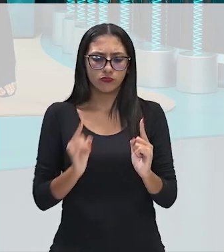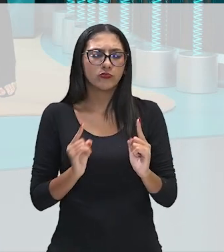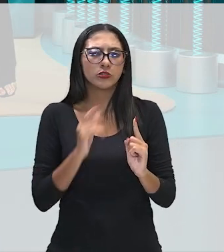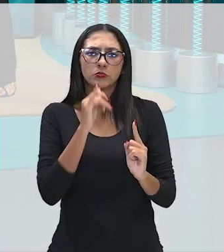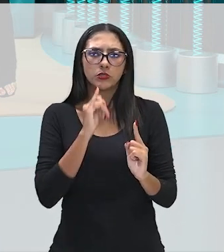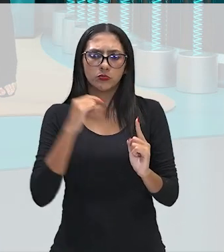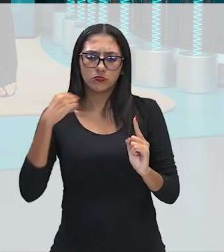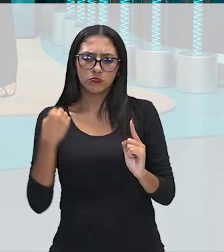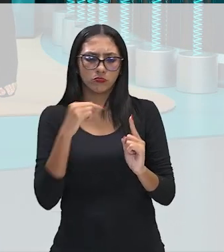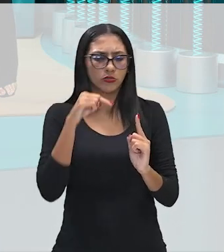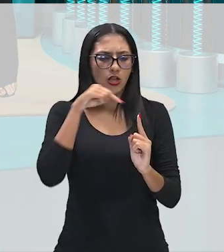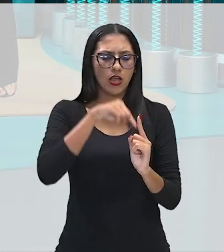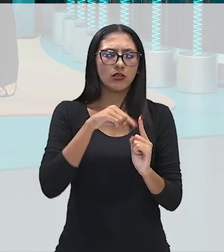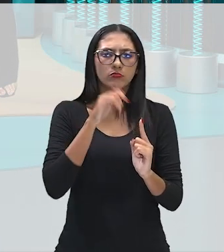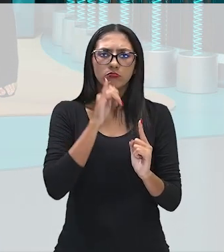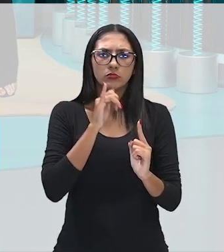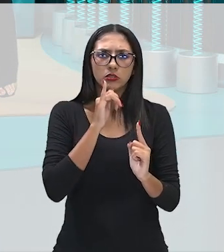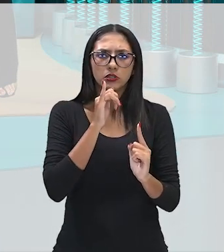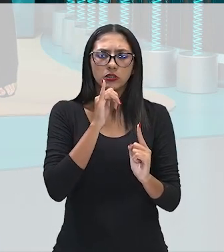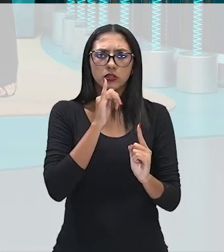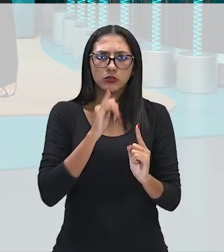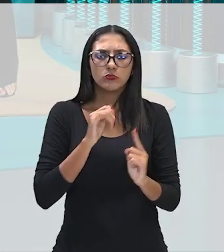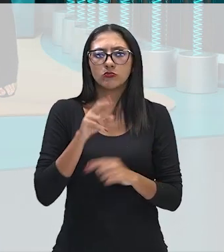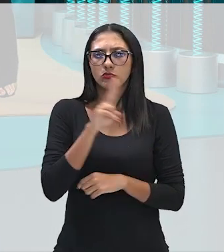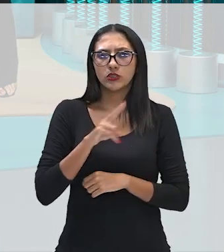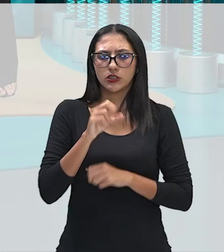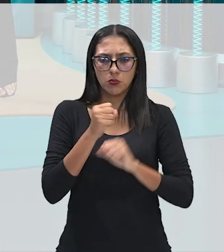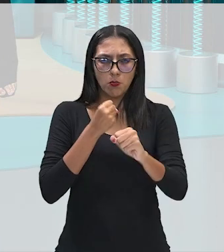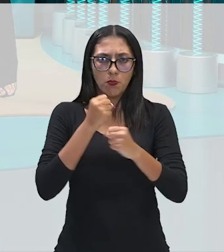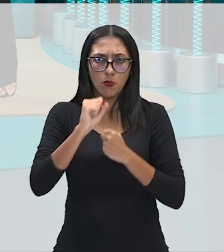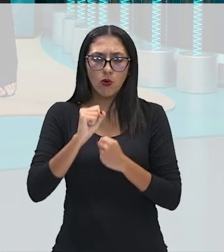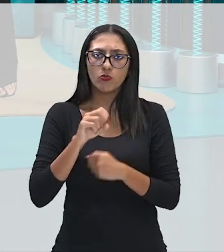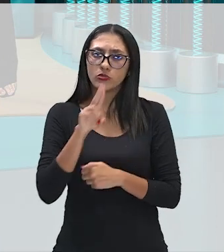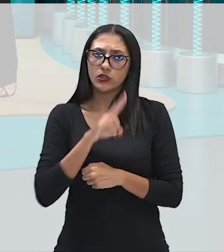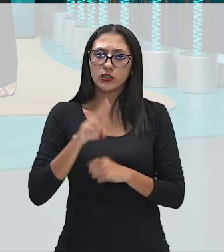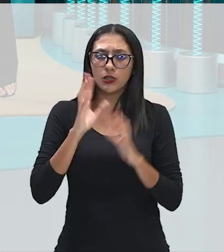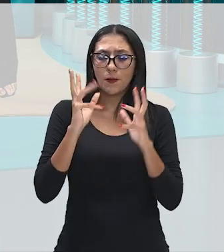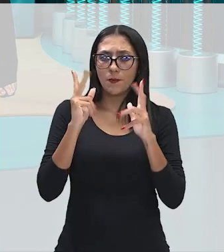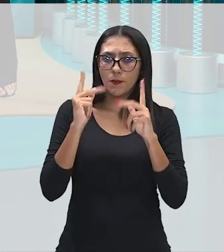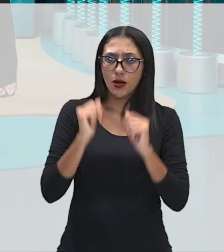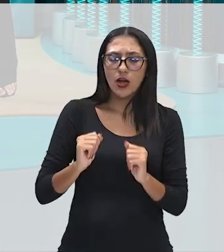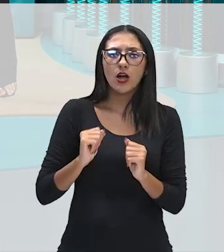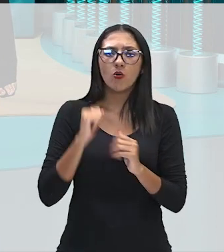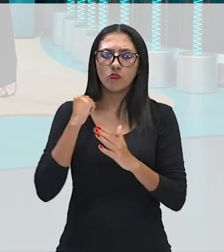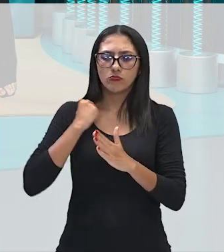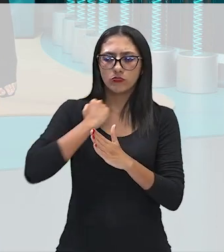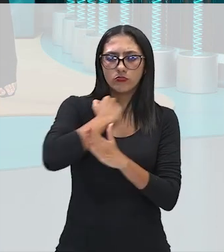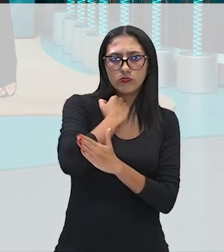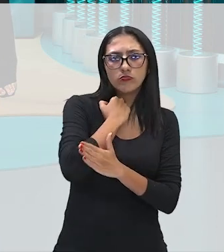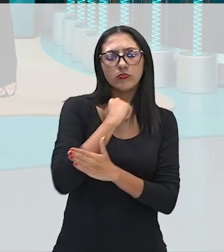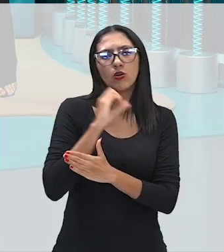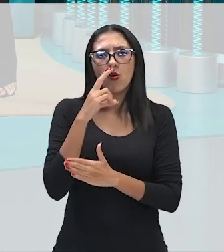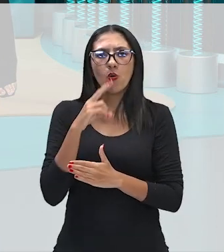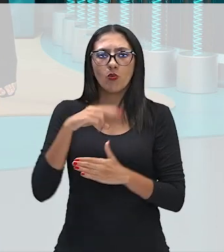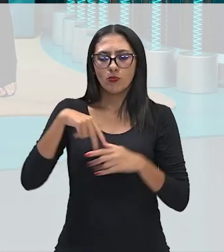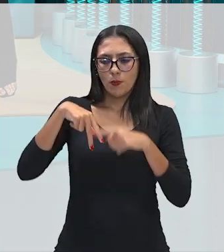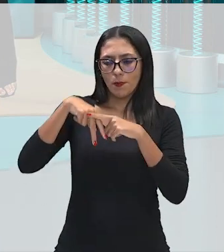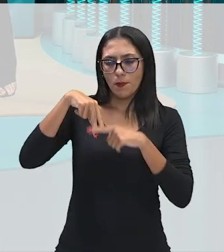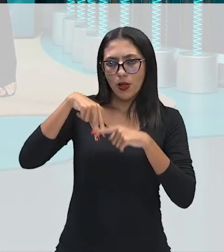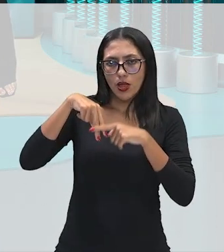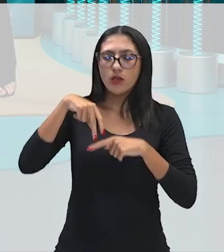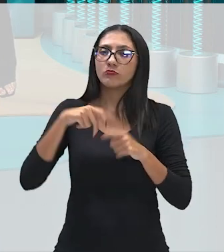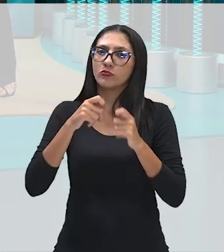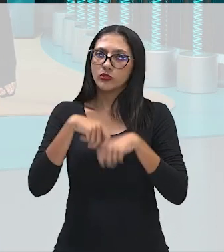adversário por meio de golpes de punhos, cotovelos, joelhos e pés ou canelas, tá certo? A prática